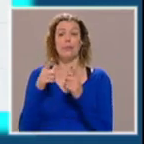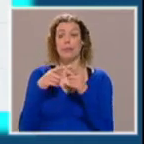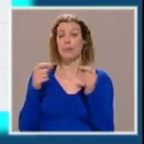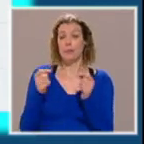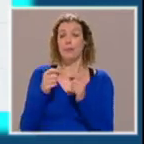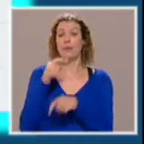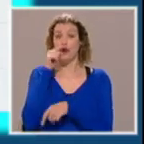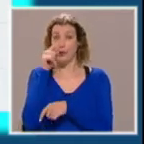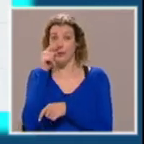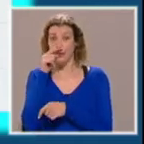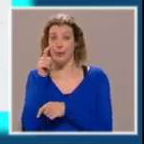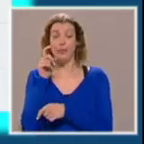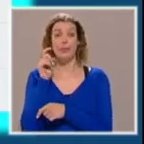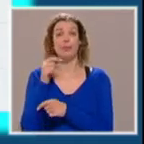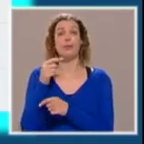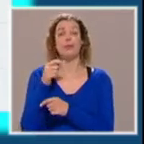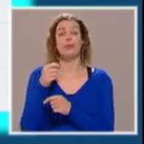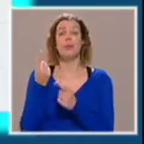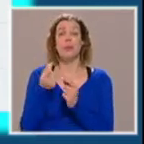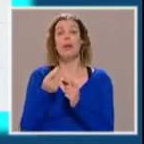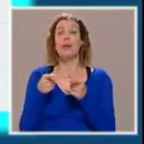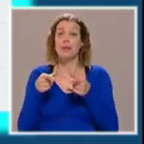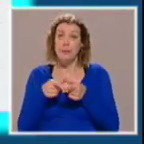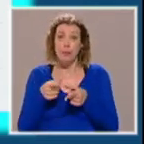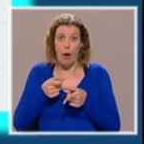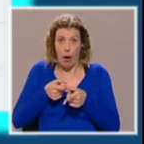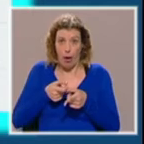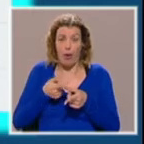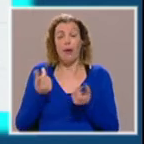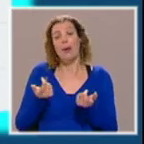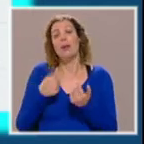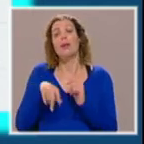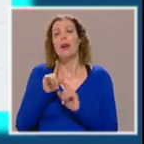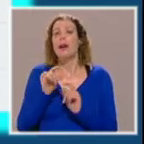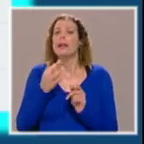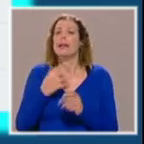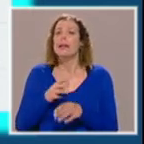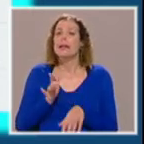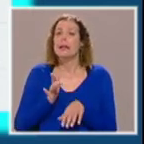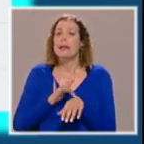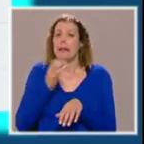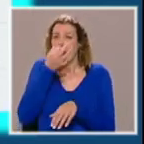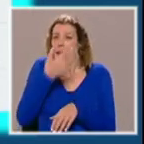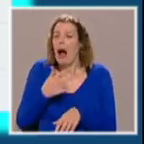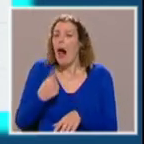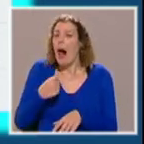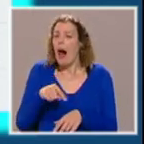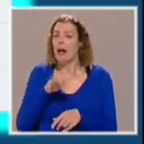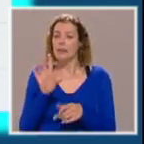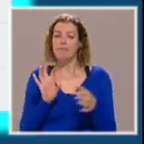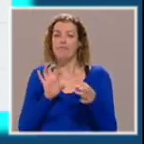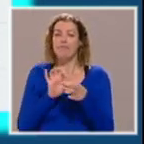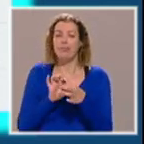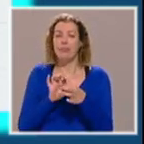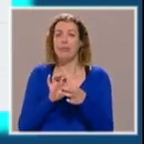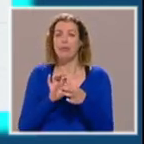e urinário. Contém ainda o clitóris, que é um órgão de extrema sensibilidade que estabelece